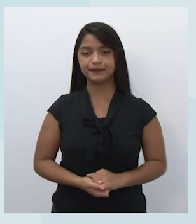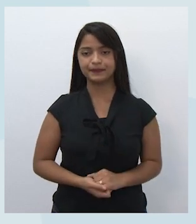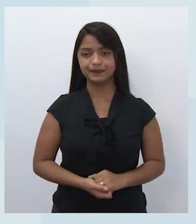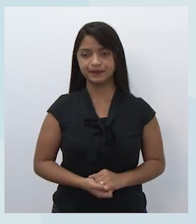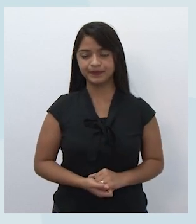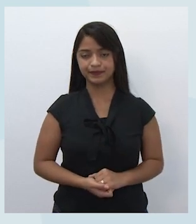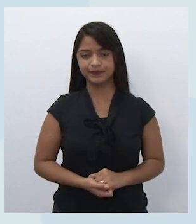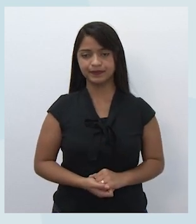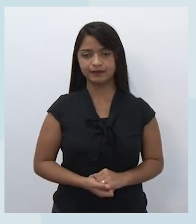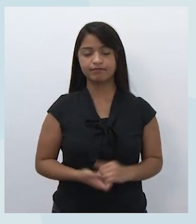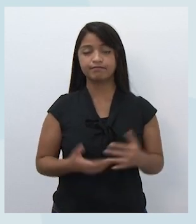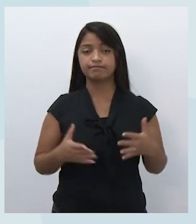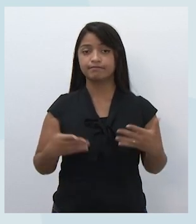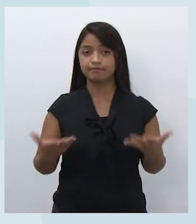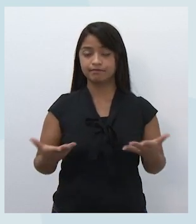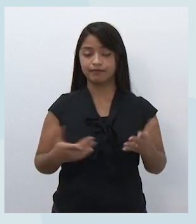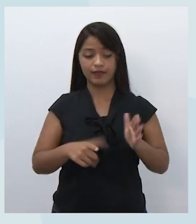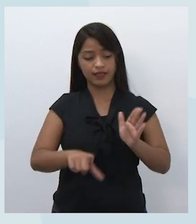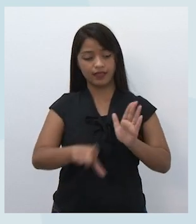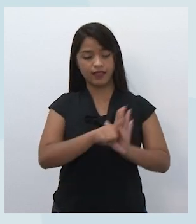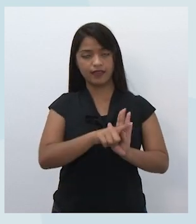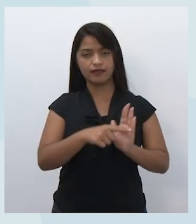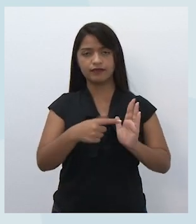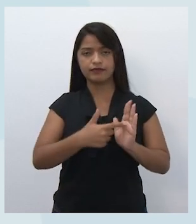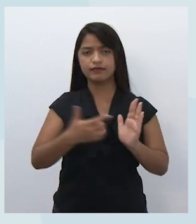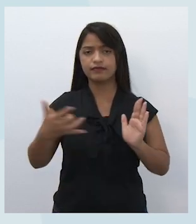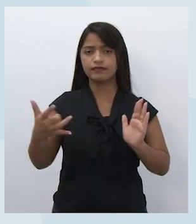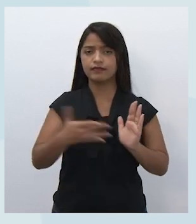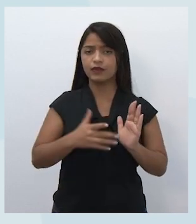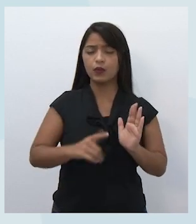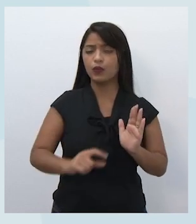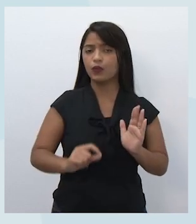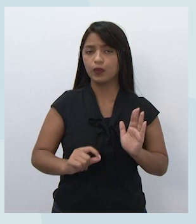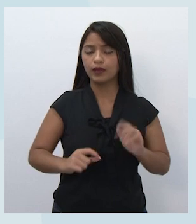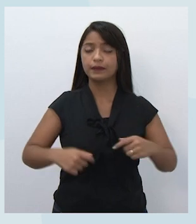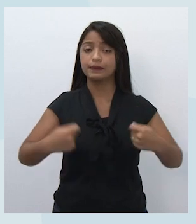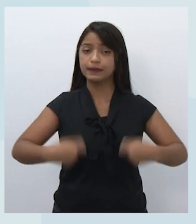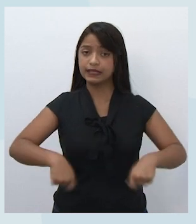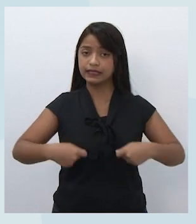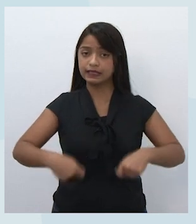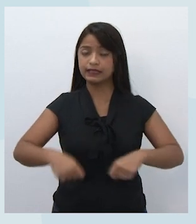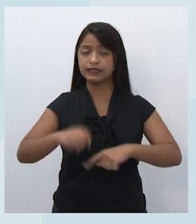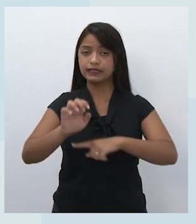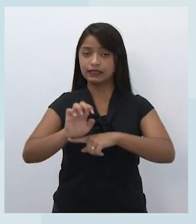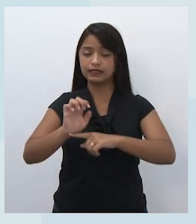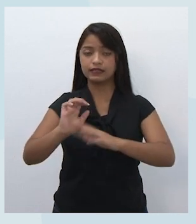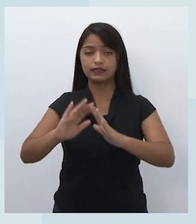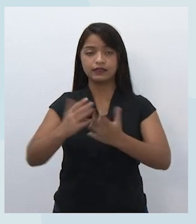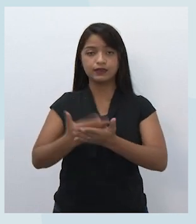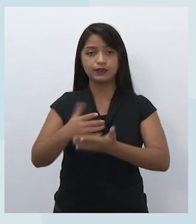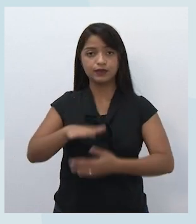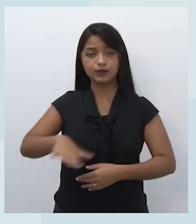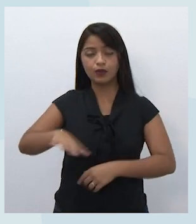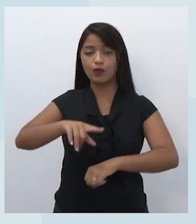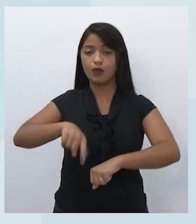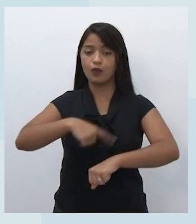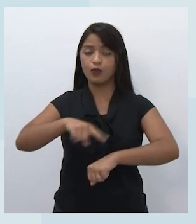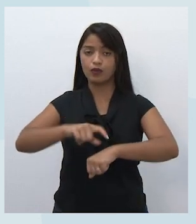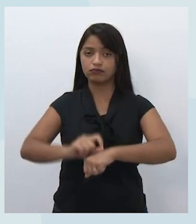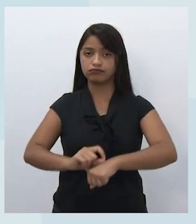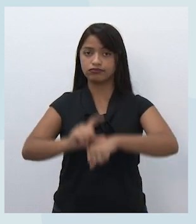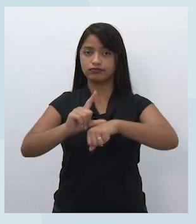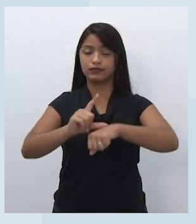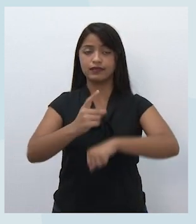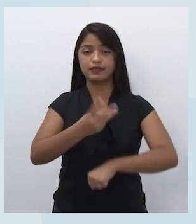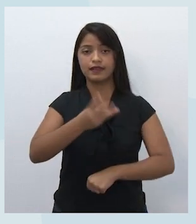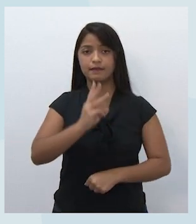Isso. Então, a legislação traz em seu escopo a necessidade das redes de ensino ampliarem a carga horária para 3 mil horas